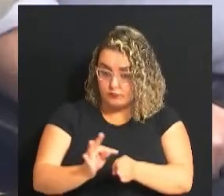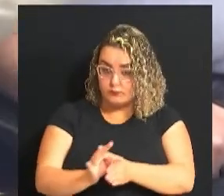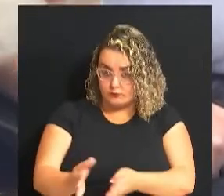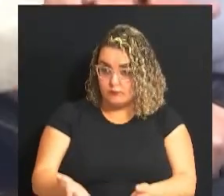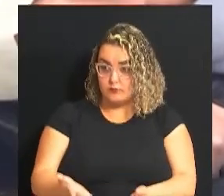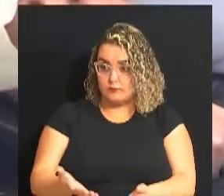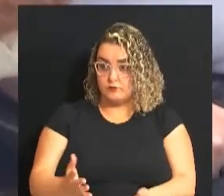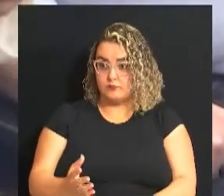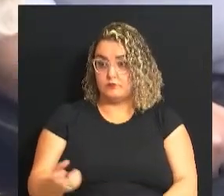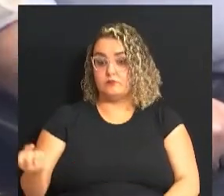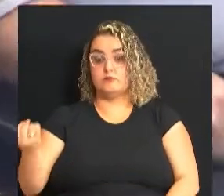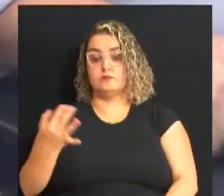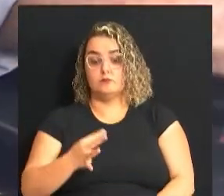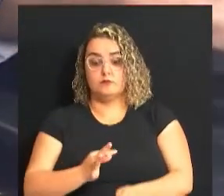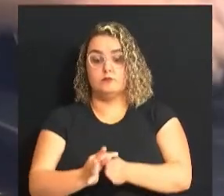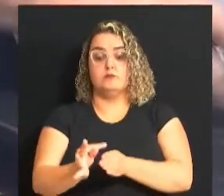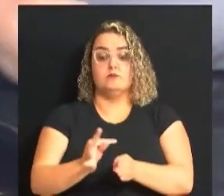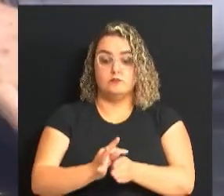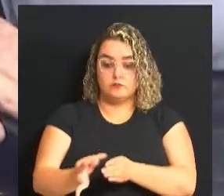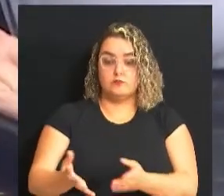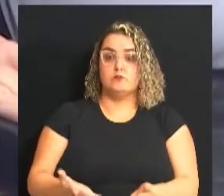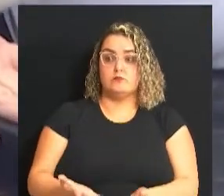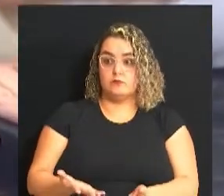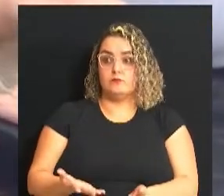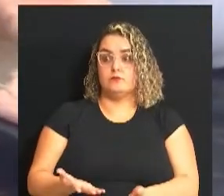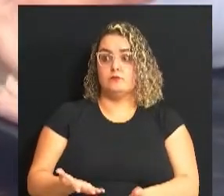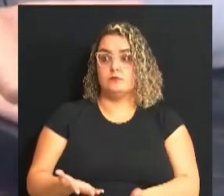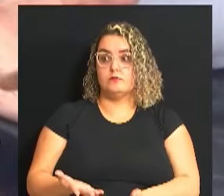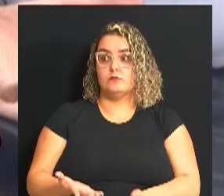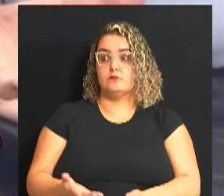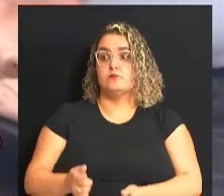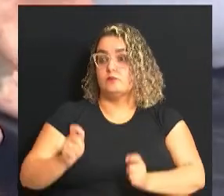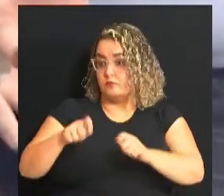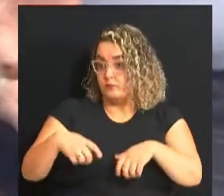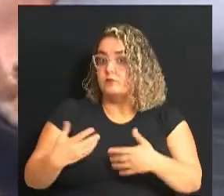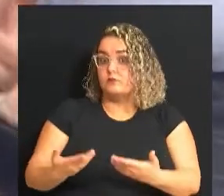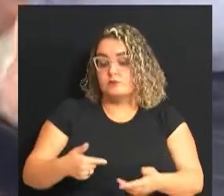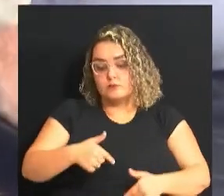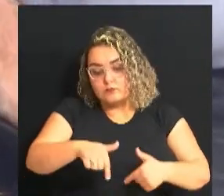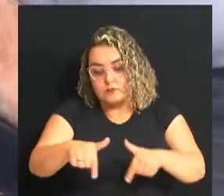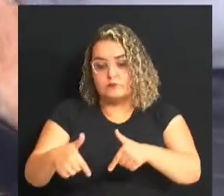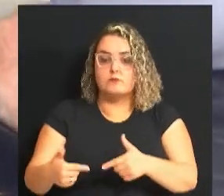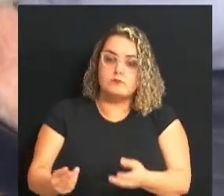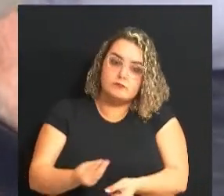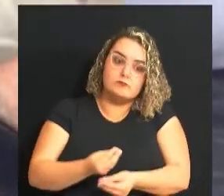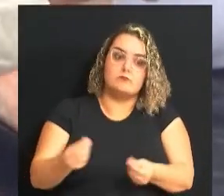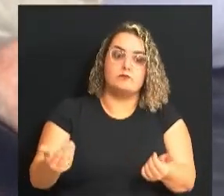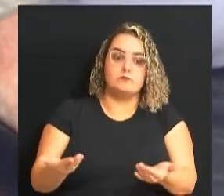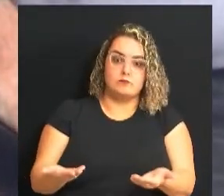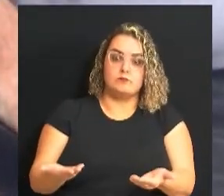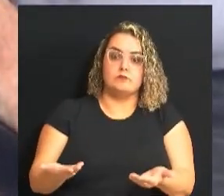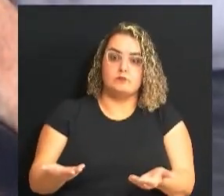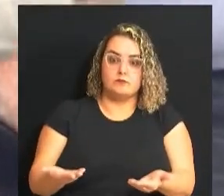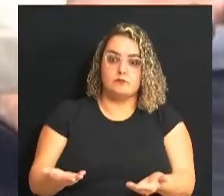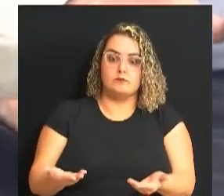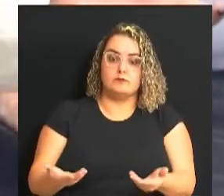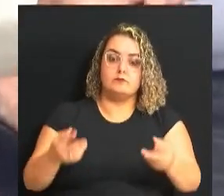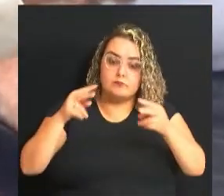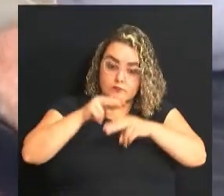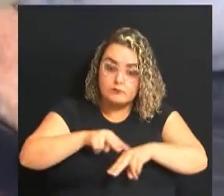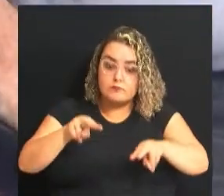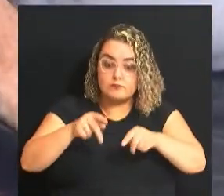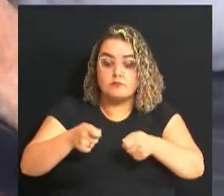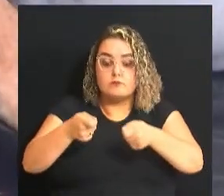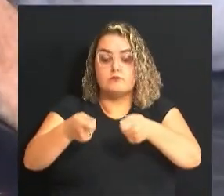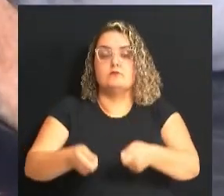quanto que o Conselho Tutelar executa um trabalho de excelência nessa perspectiva de garantir